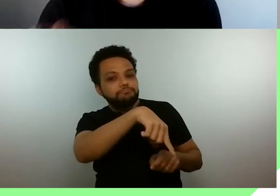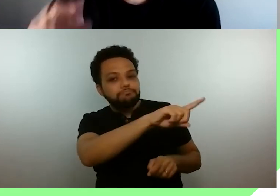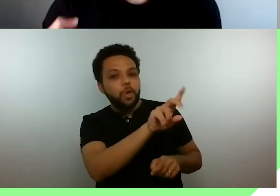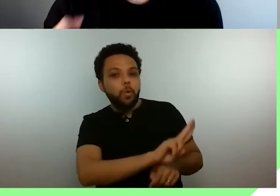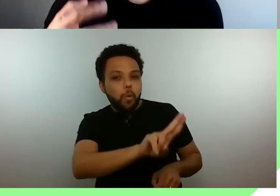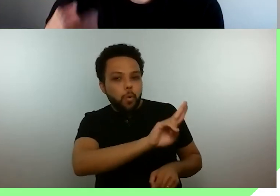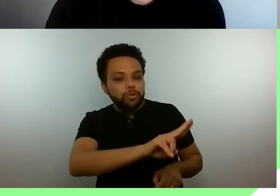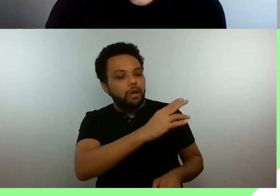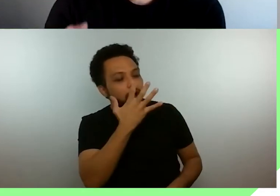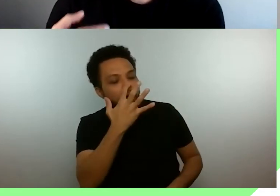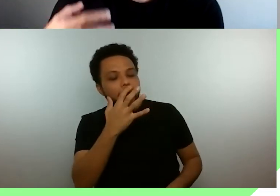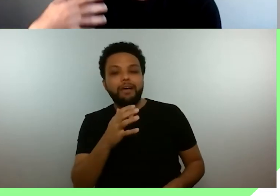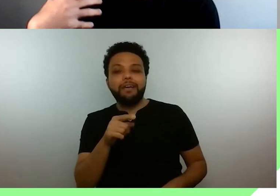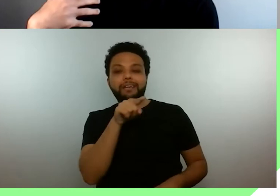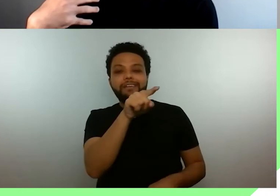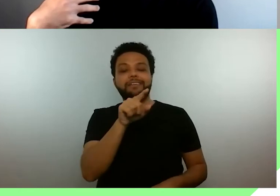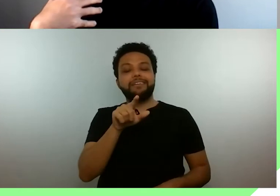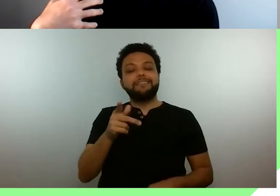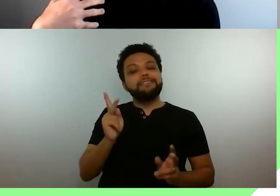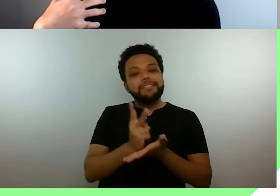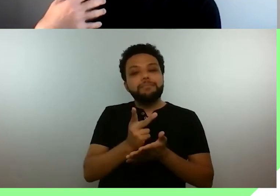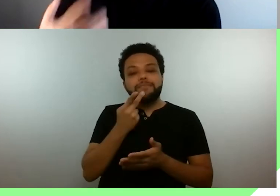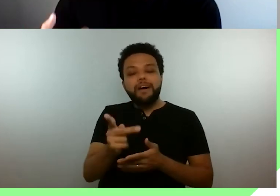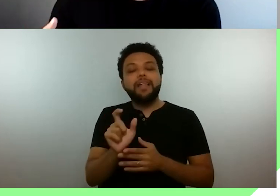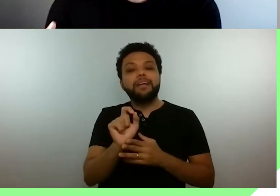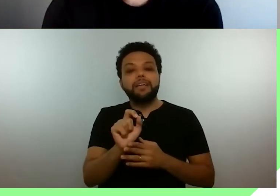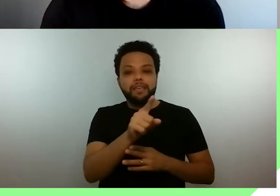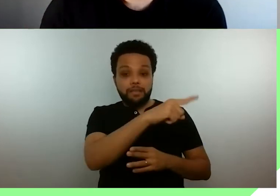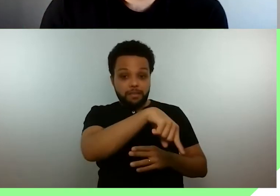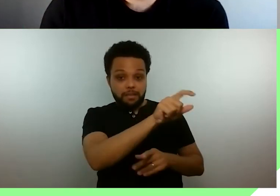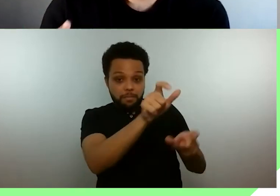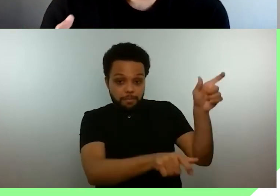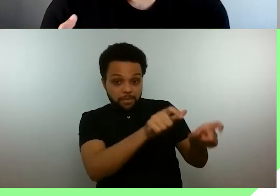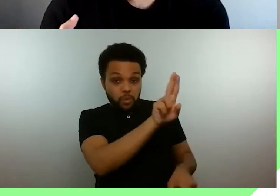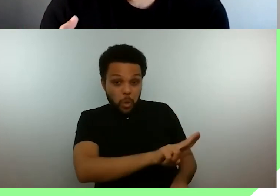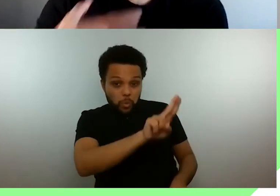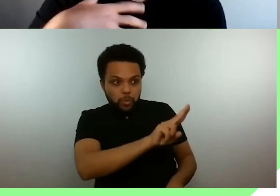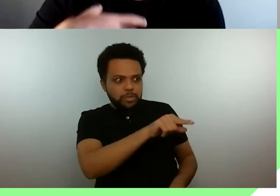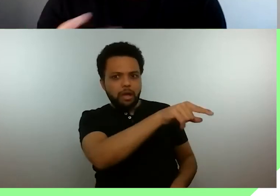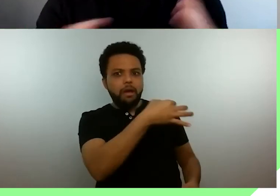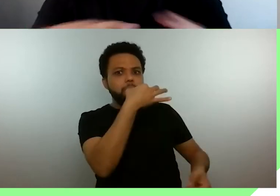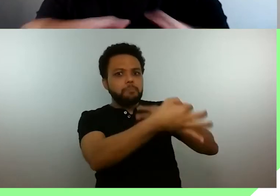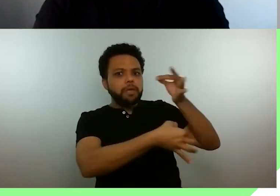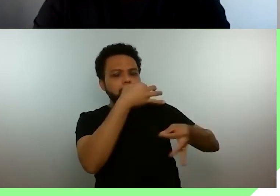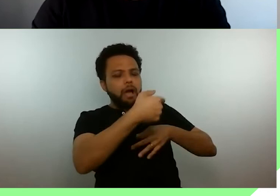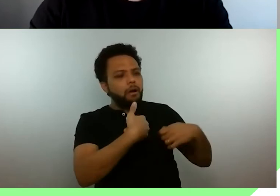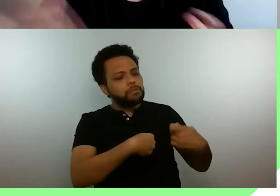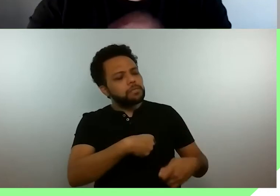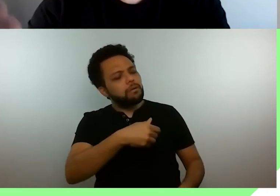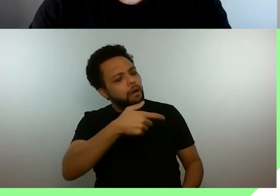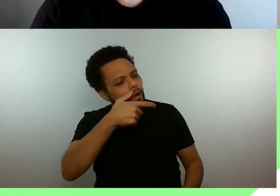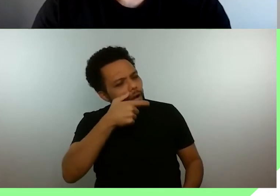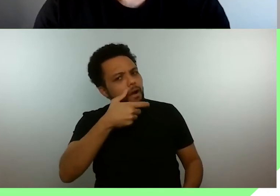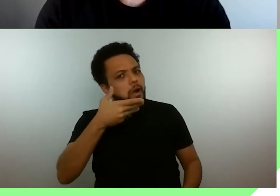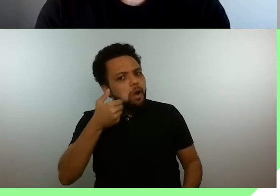mesmo, né, escuta o usuário, né, da gente ter esse processo da gente se escutar enquanto usuário, da gente